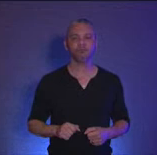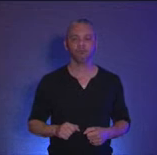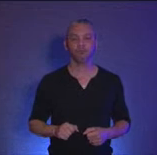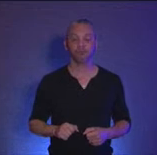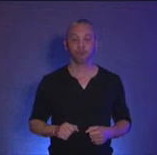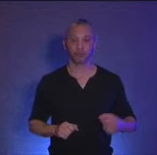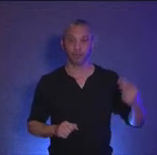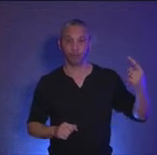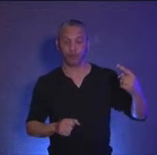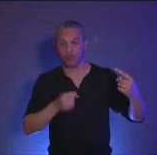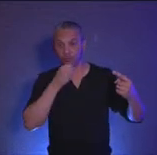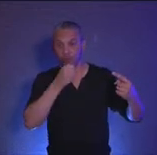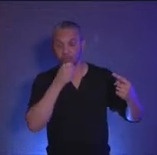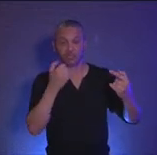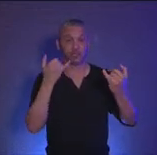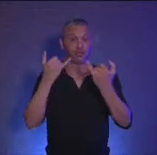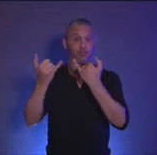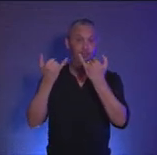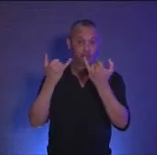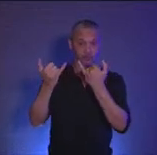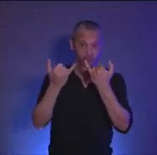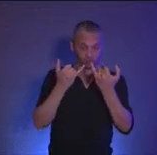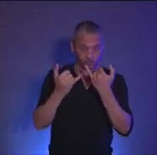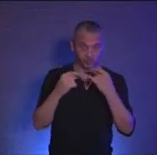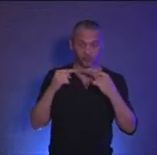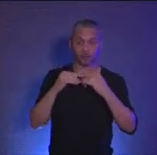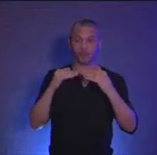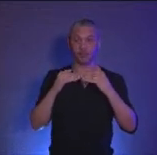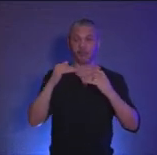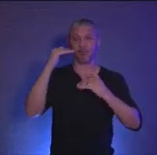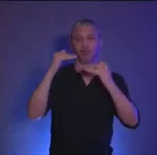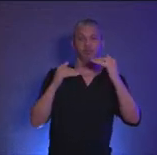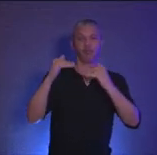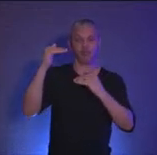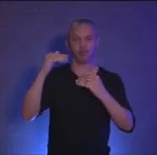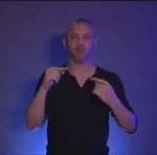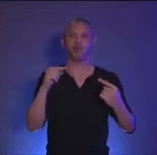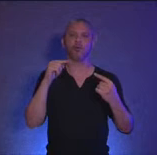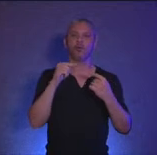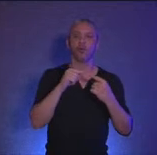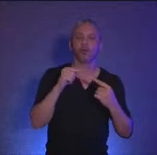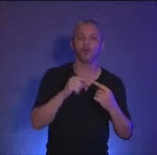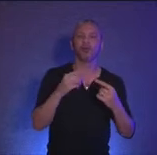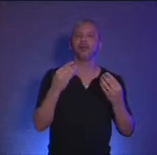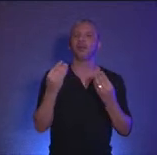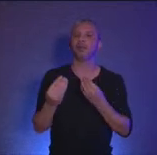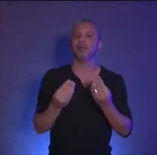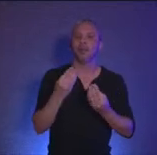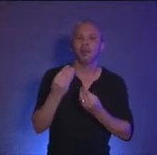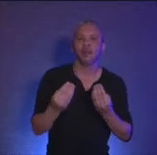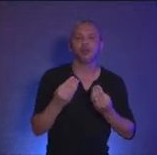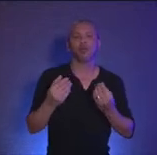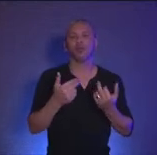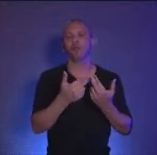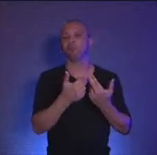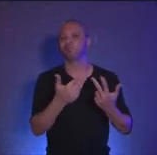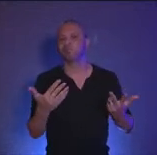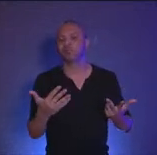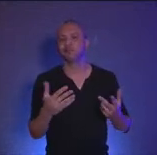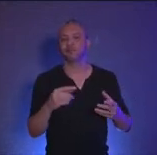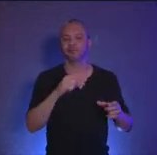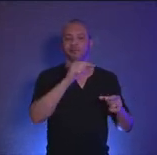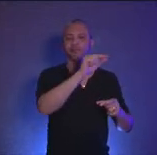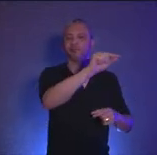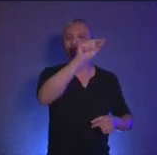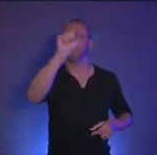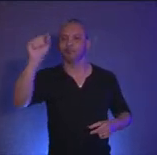Por meio de jornalismo de dados, a Aquazônia analisou o nível da combinação dos impactos em cada uma